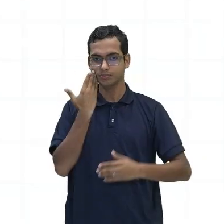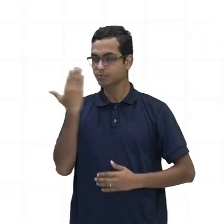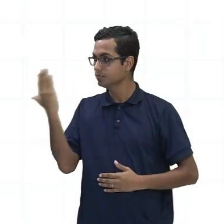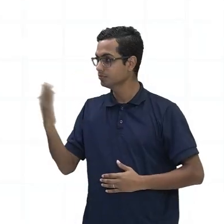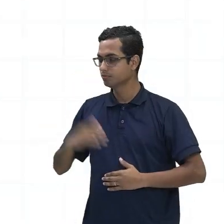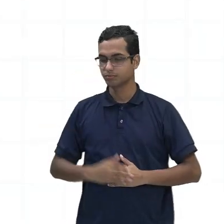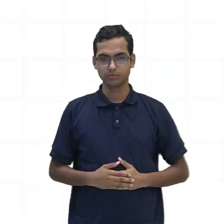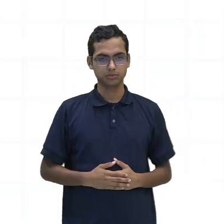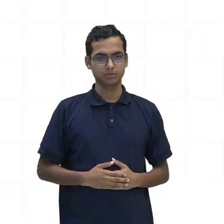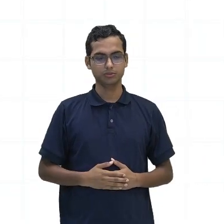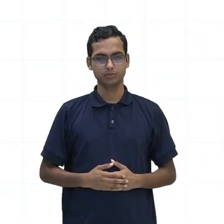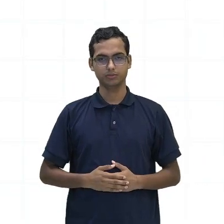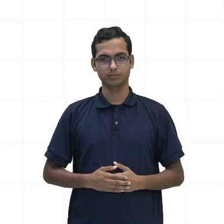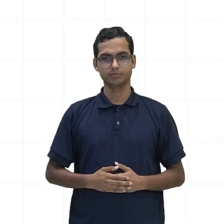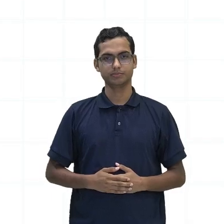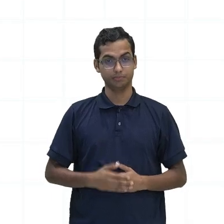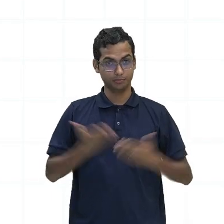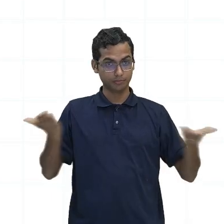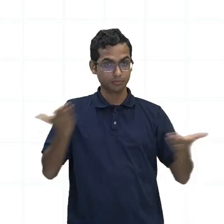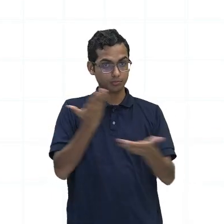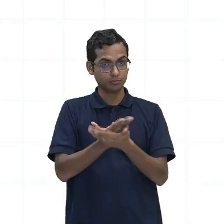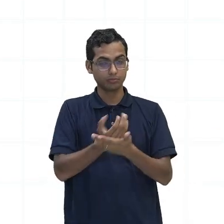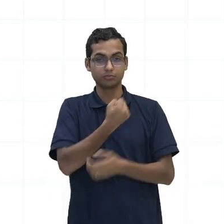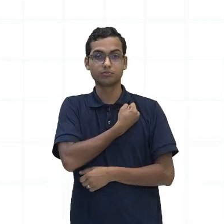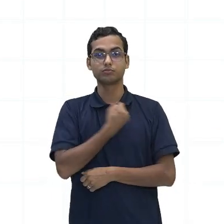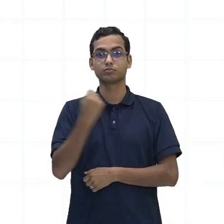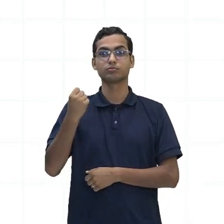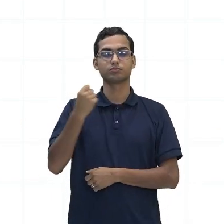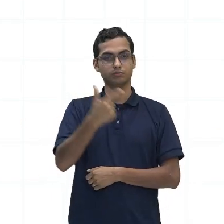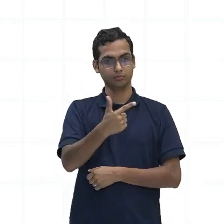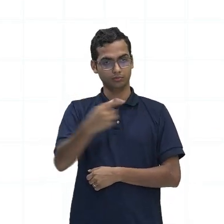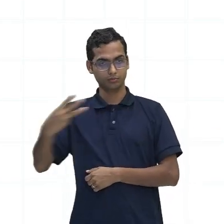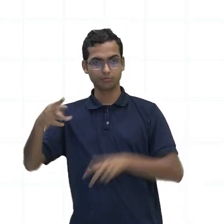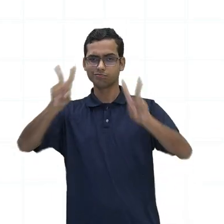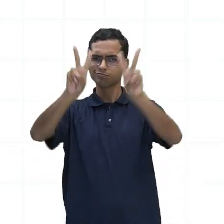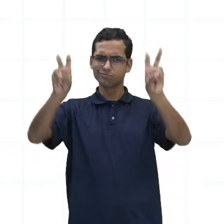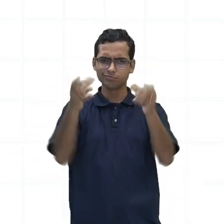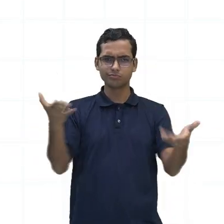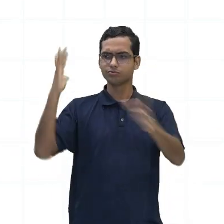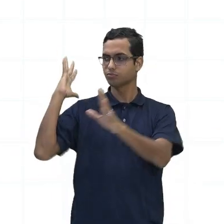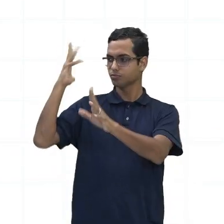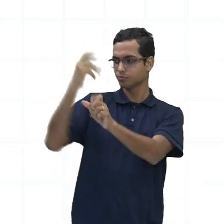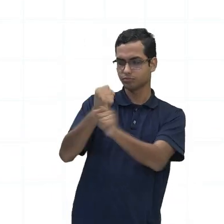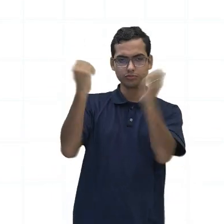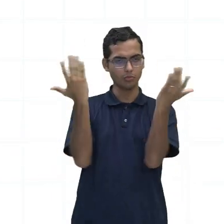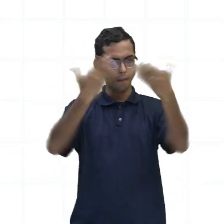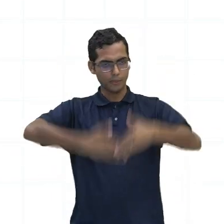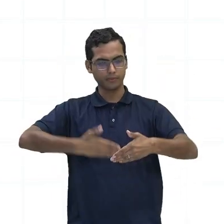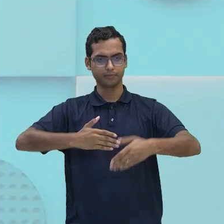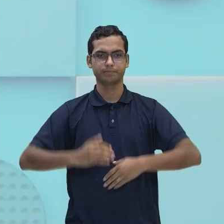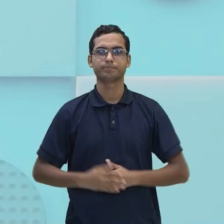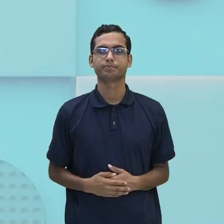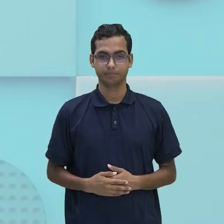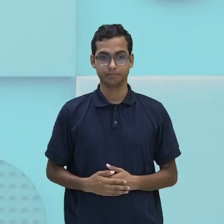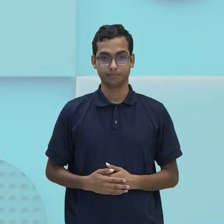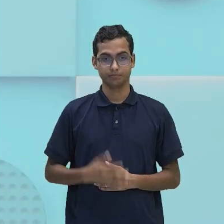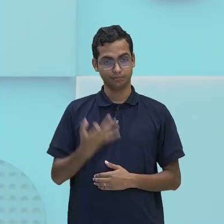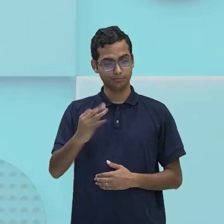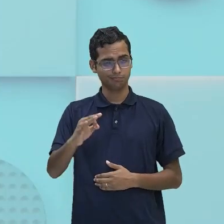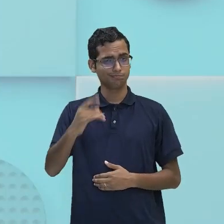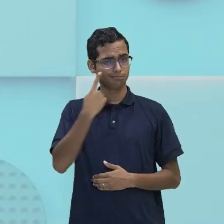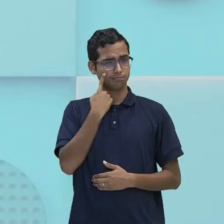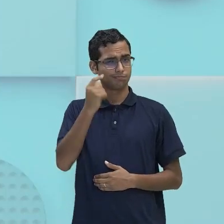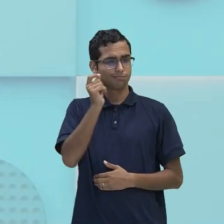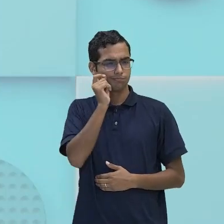hoje? Muito bem, hoje é a nossa aula 23, que tem como tema revisão e avaliação. E